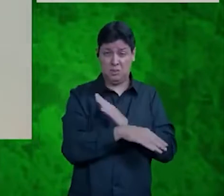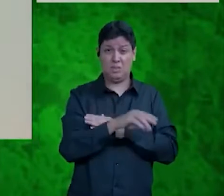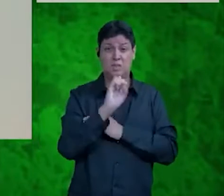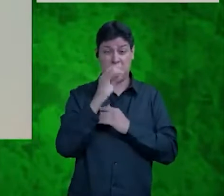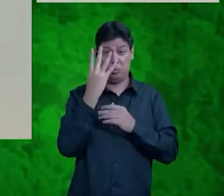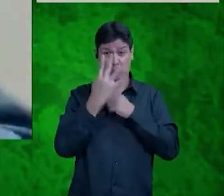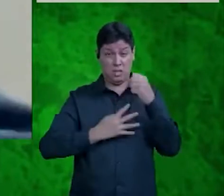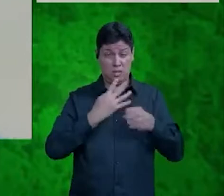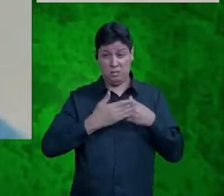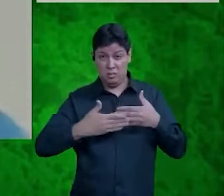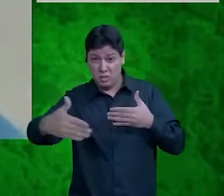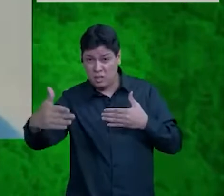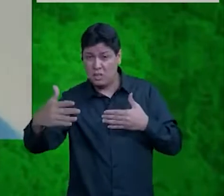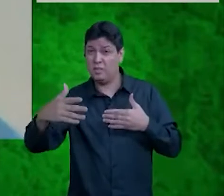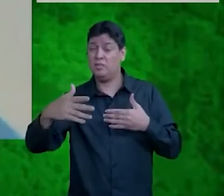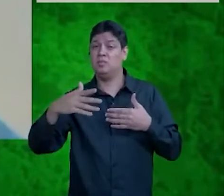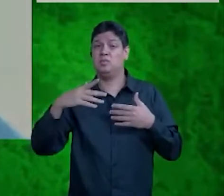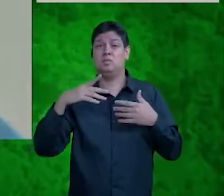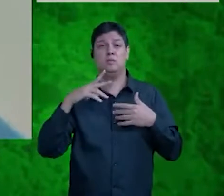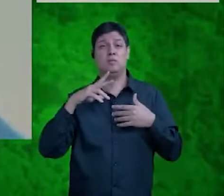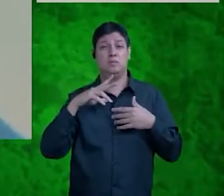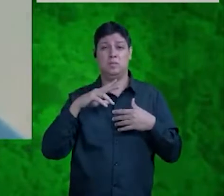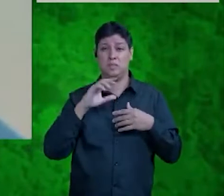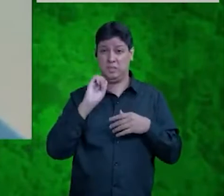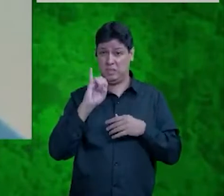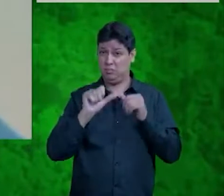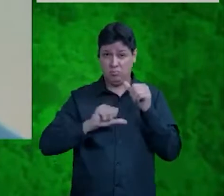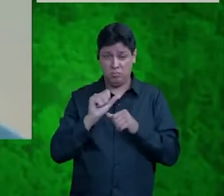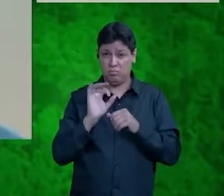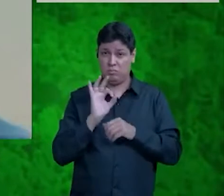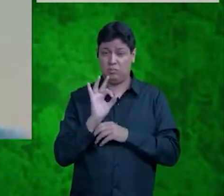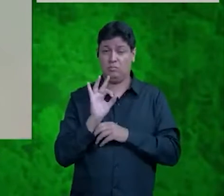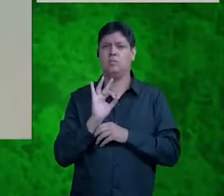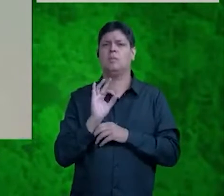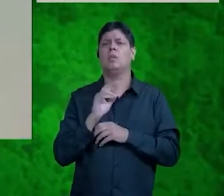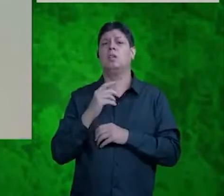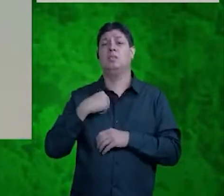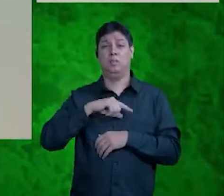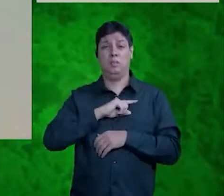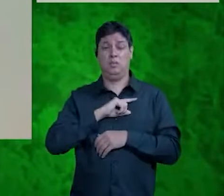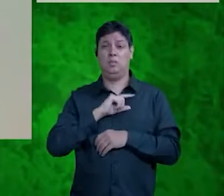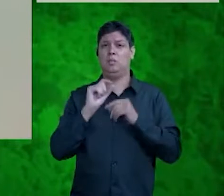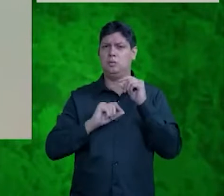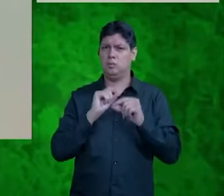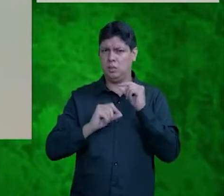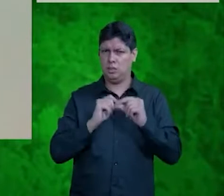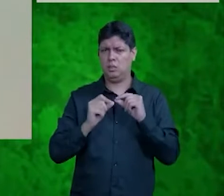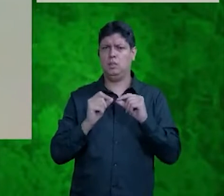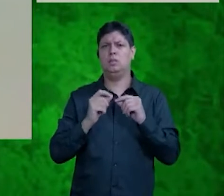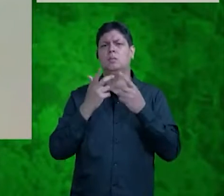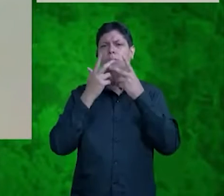vou te falar, é sério. Nós, como cidadãos, tomamos uma atitude, sabe, de simplesmente dizer um basta